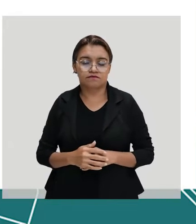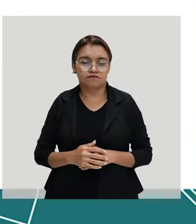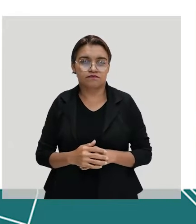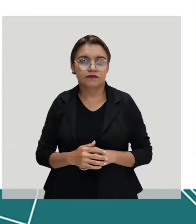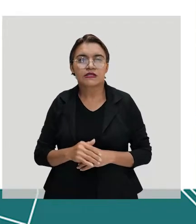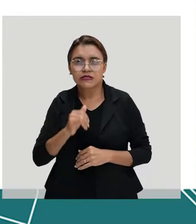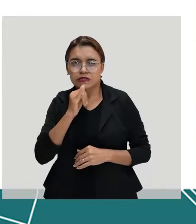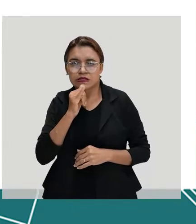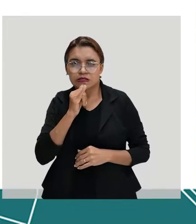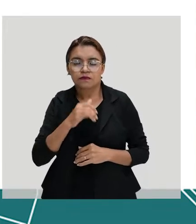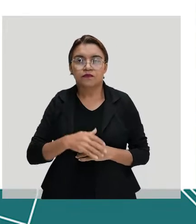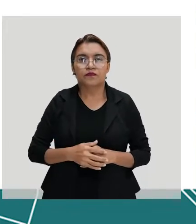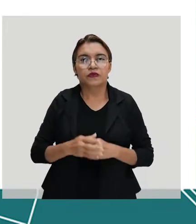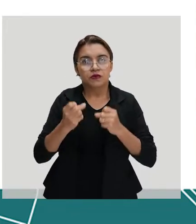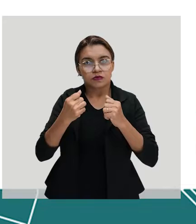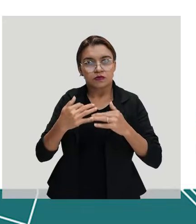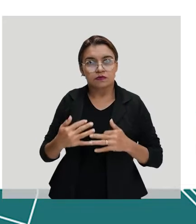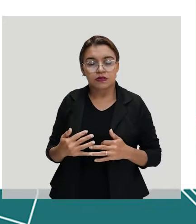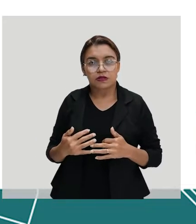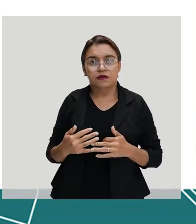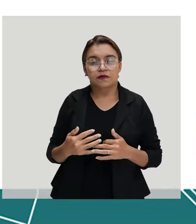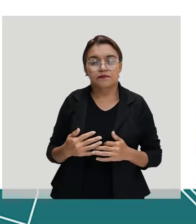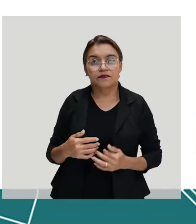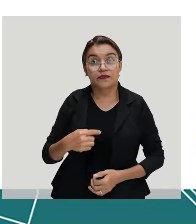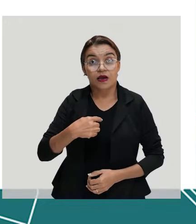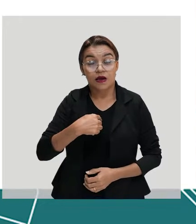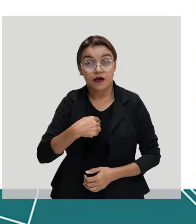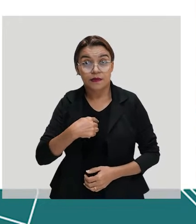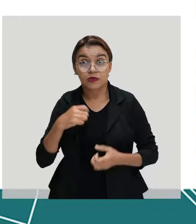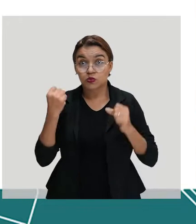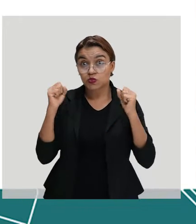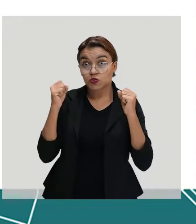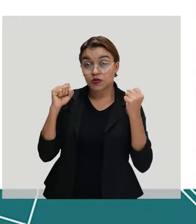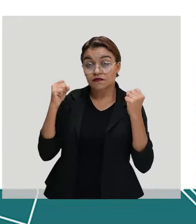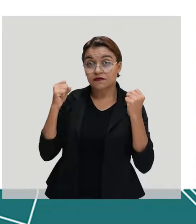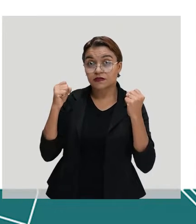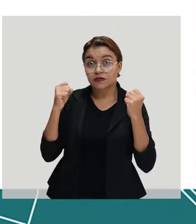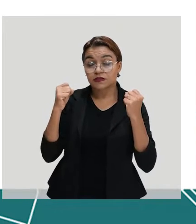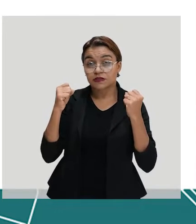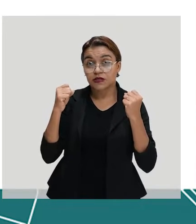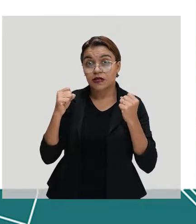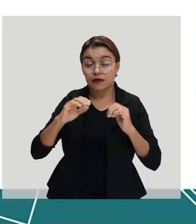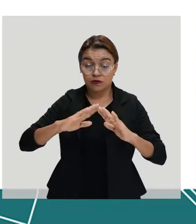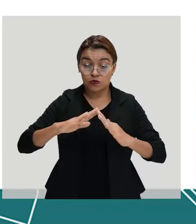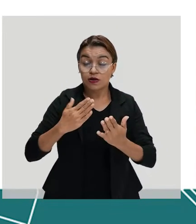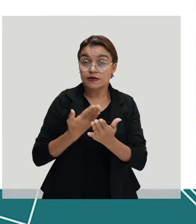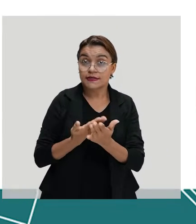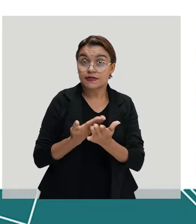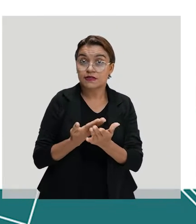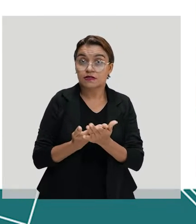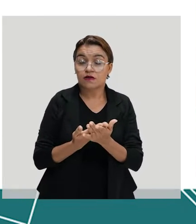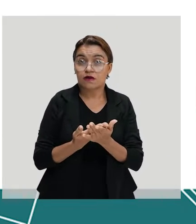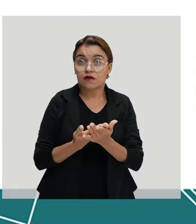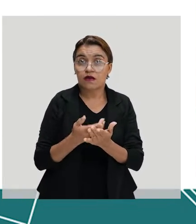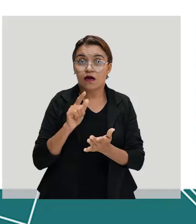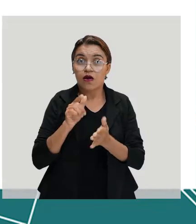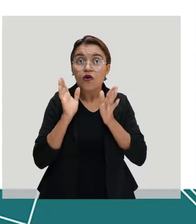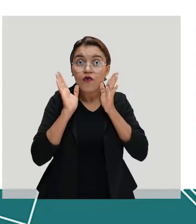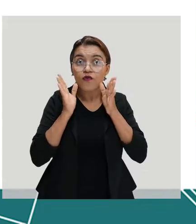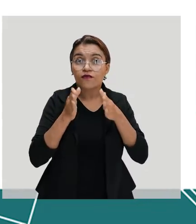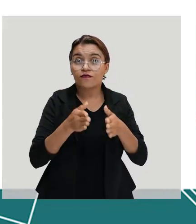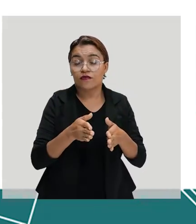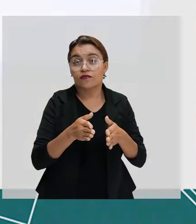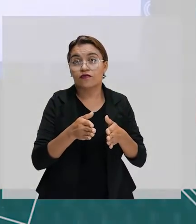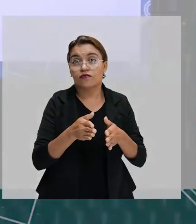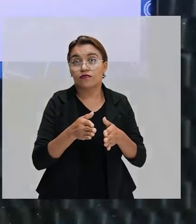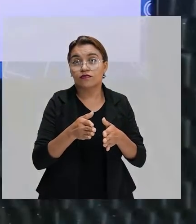eu não estou falando aqui a minha educação física na verdade a educação física escolar Nunca será voltada